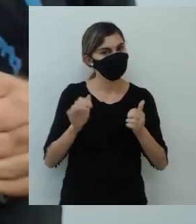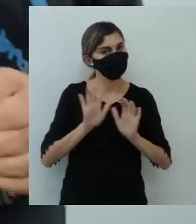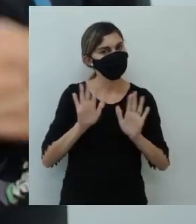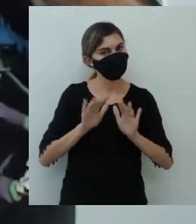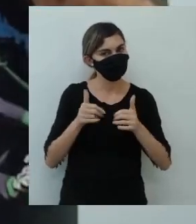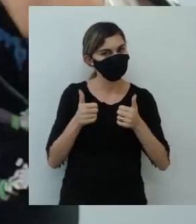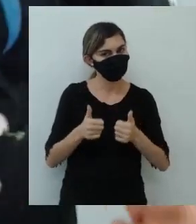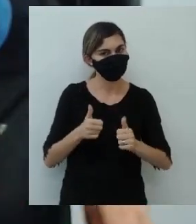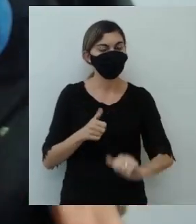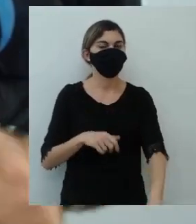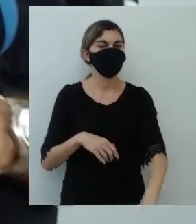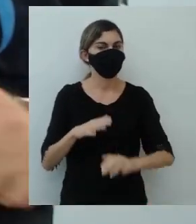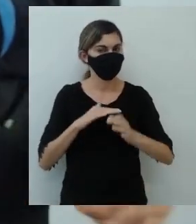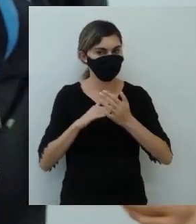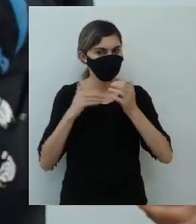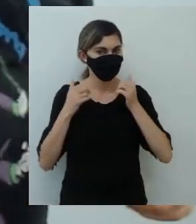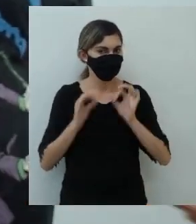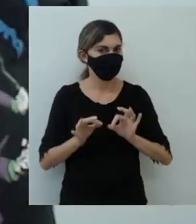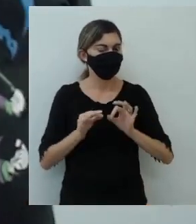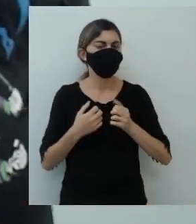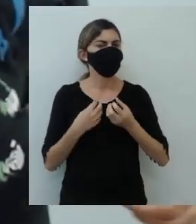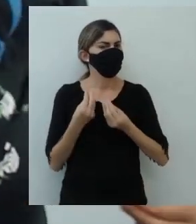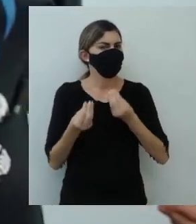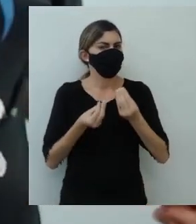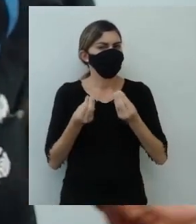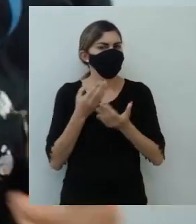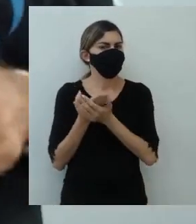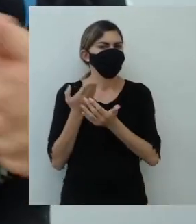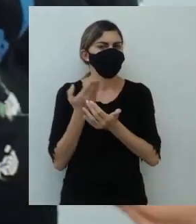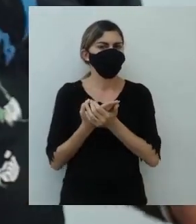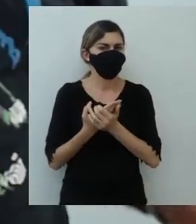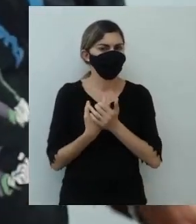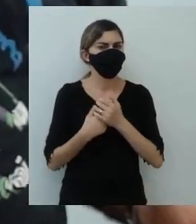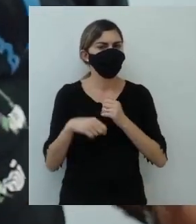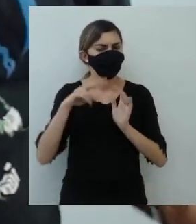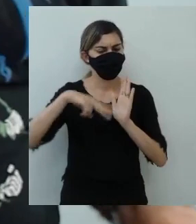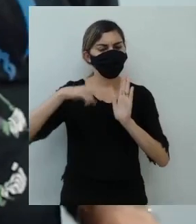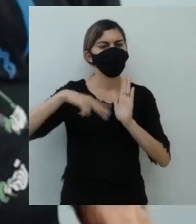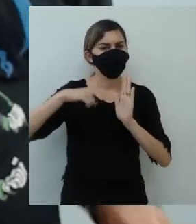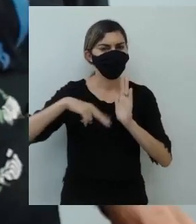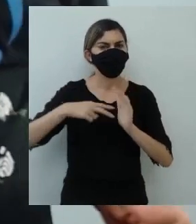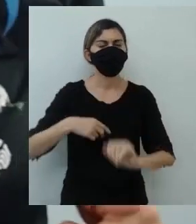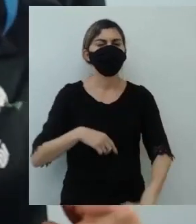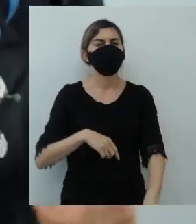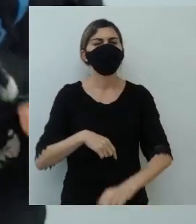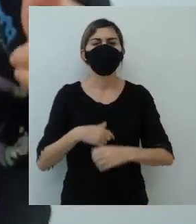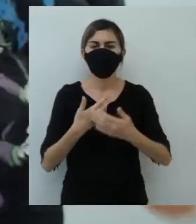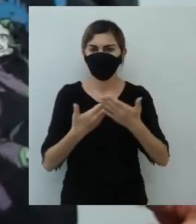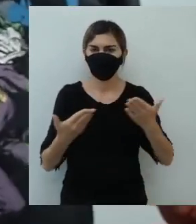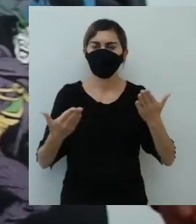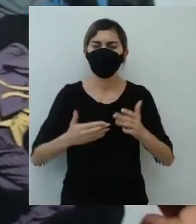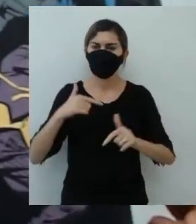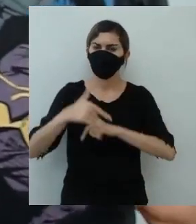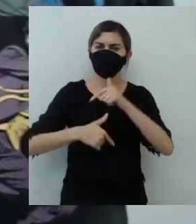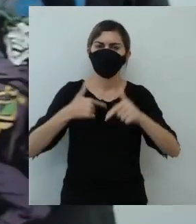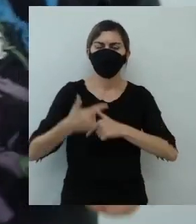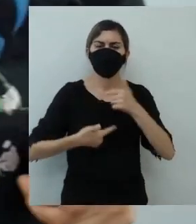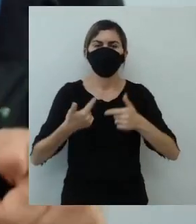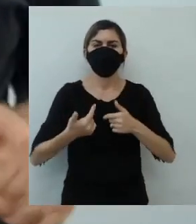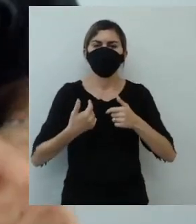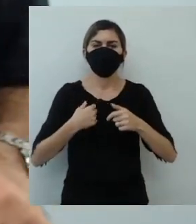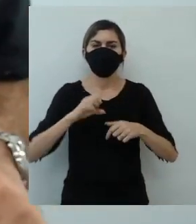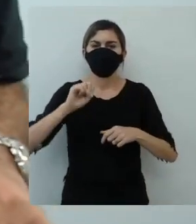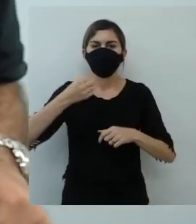Olá, minha gente, tudo certo? Como estão os estudos? Como é que estão as leituras? Estamos trabalhando questões para